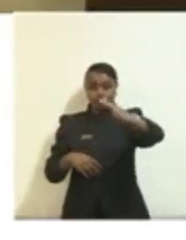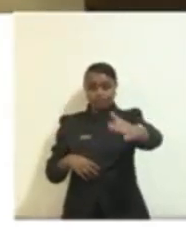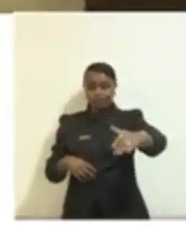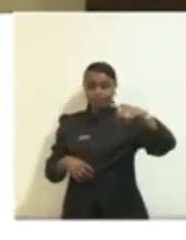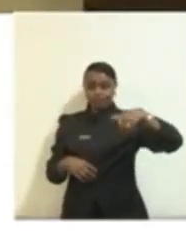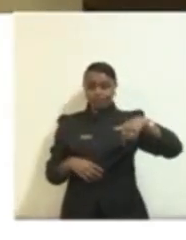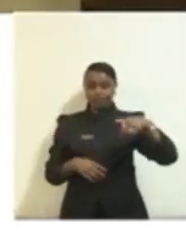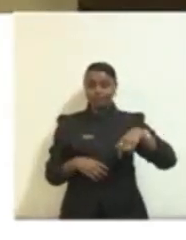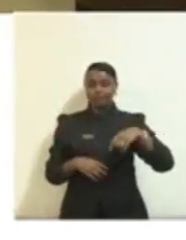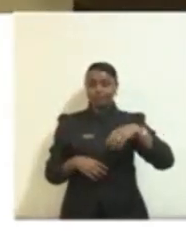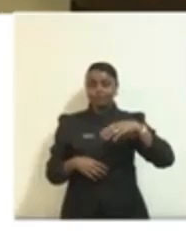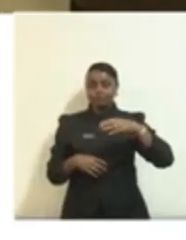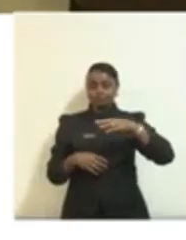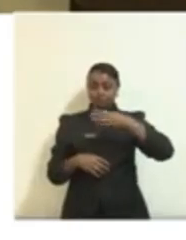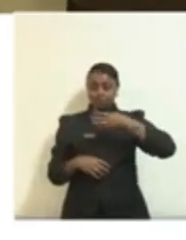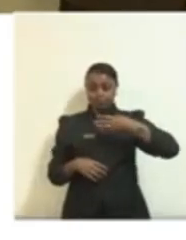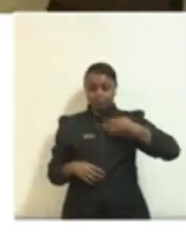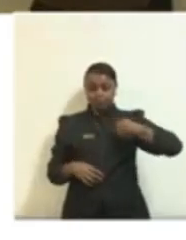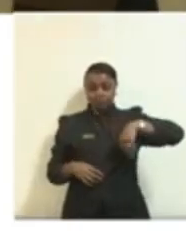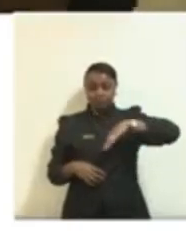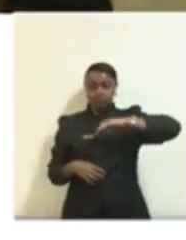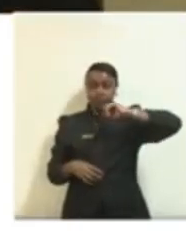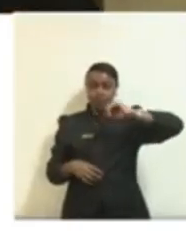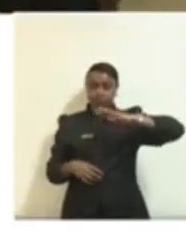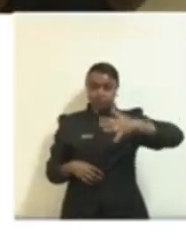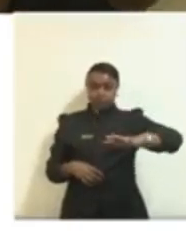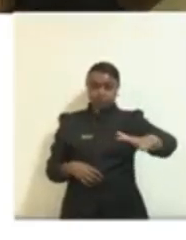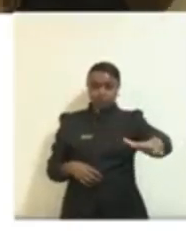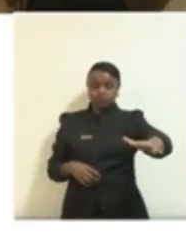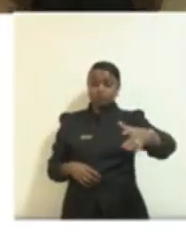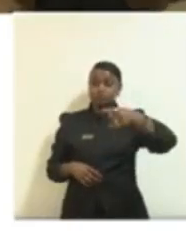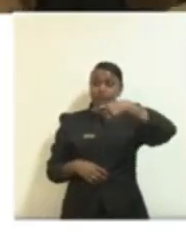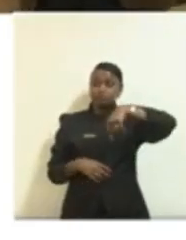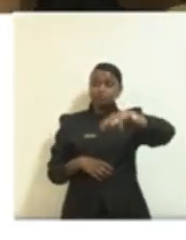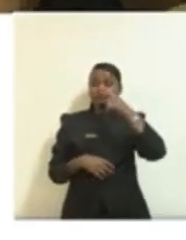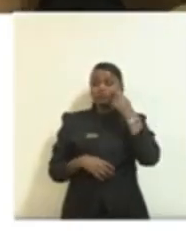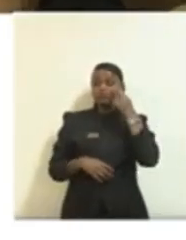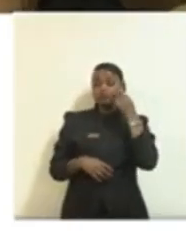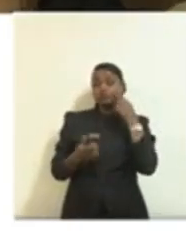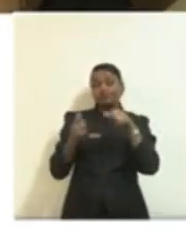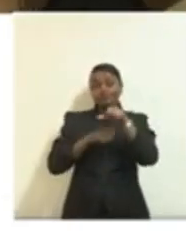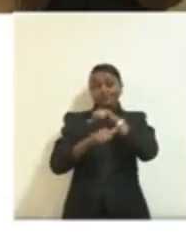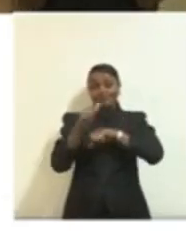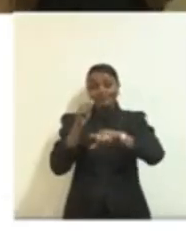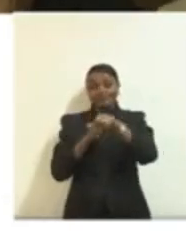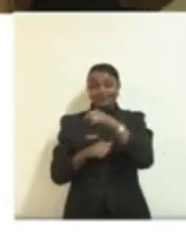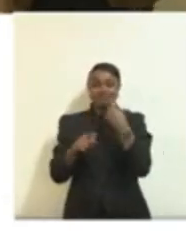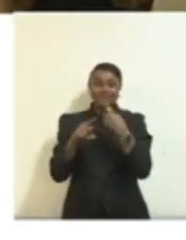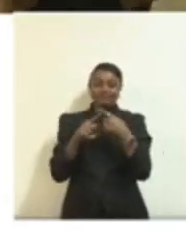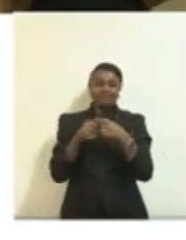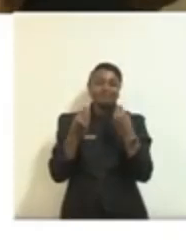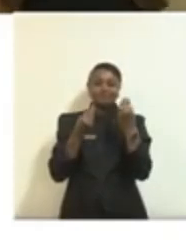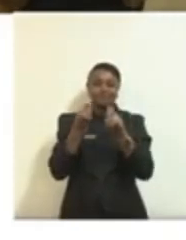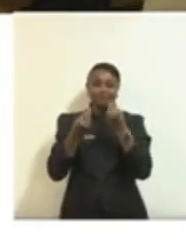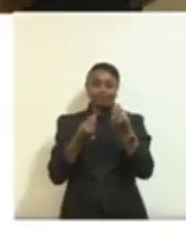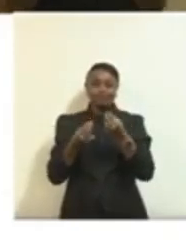a Comissão Interministerial Permanente de Prevenção e Controle do Desmatamento. Tem que trocar o nome dessa comissão. É uma canetada